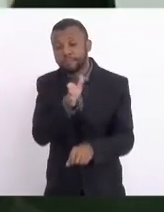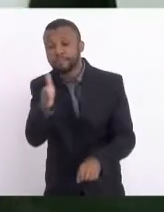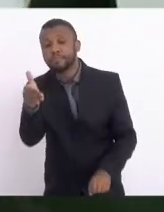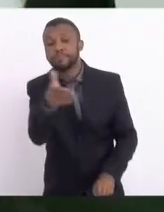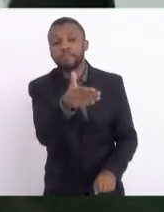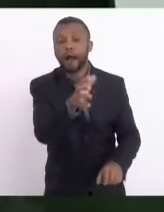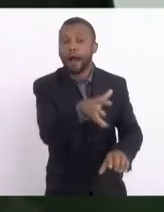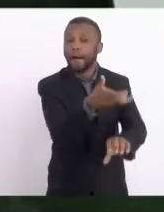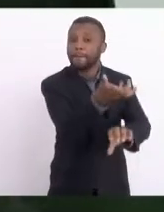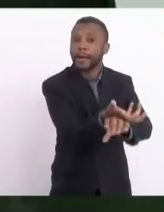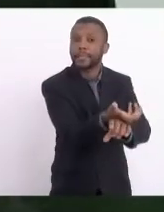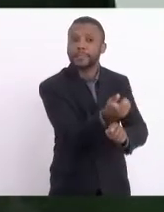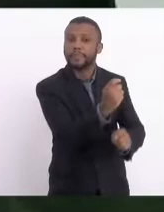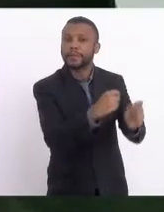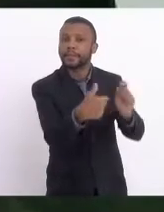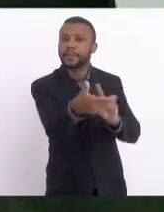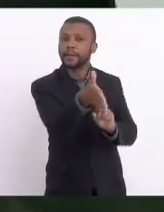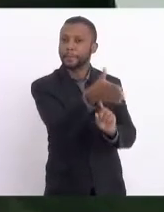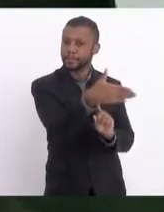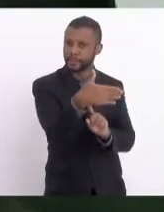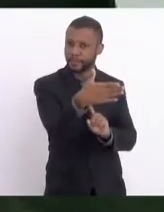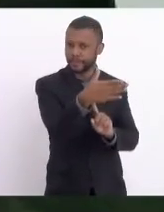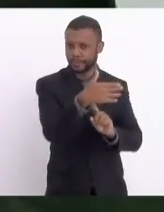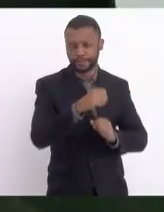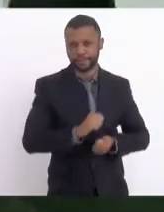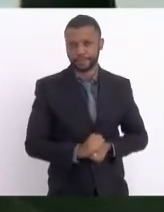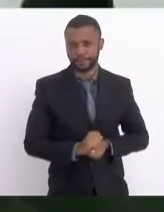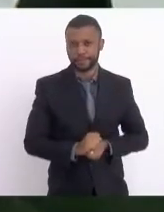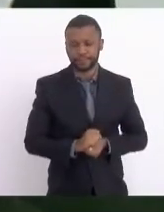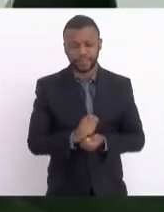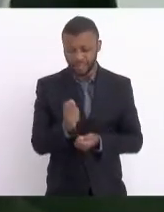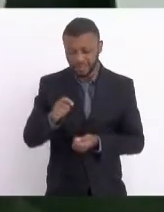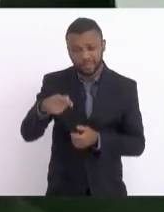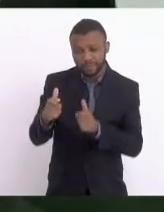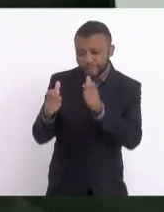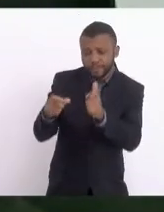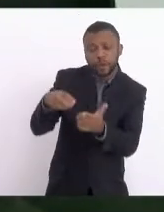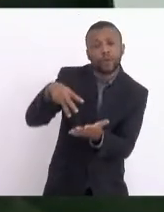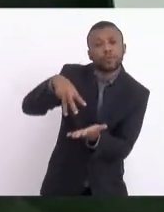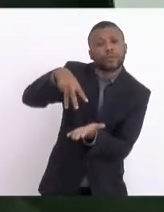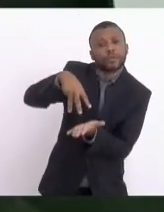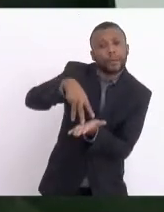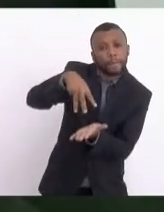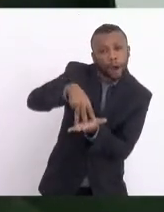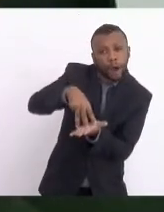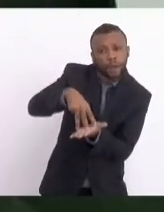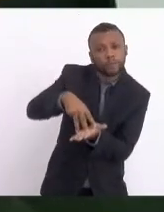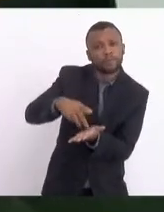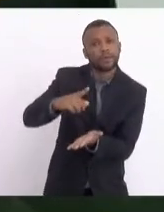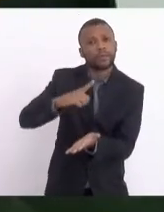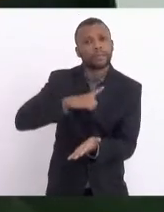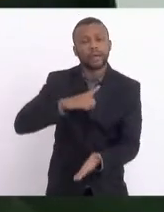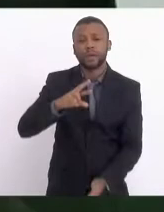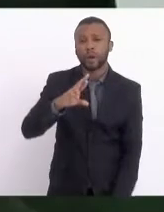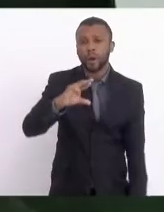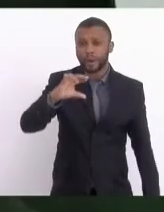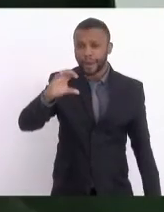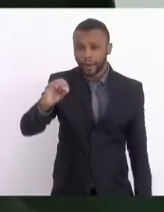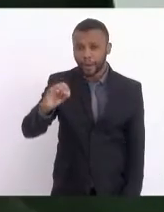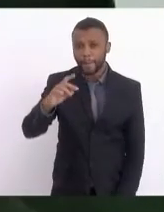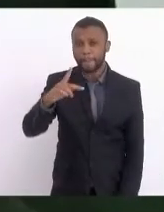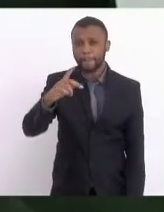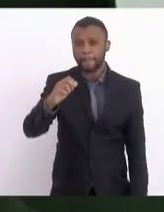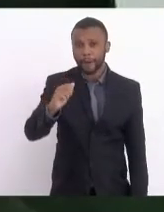Na altura do Sambódromo, a Presidente Vargas recebe o rio Papacorre